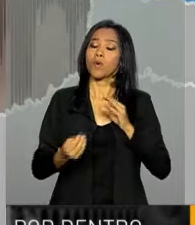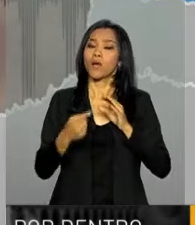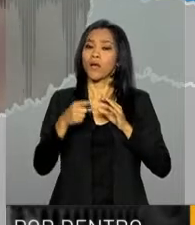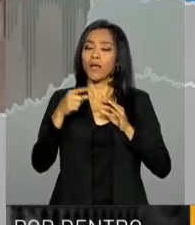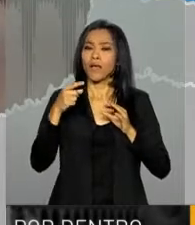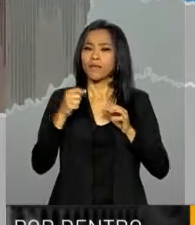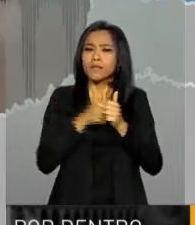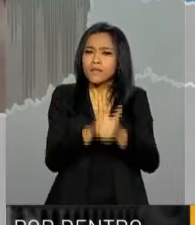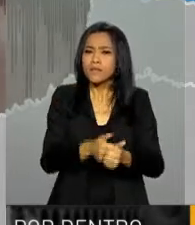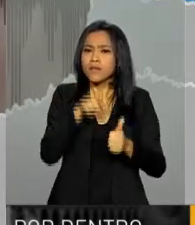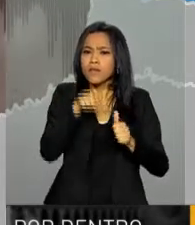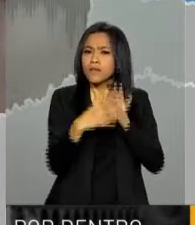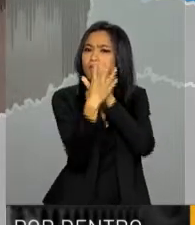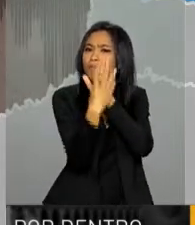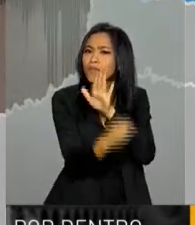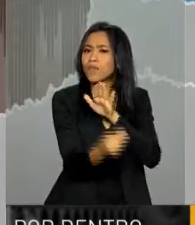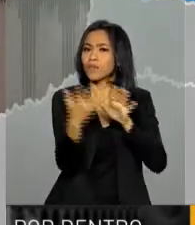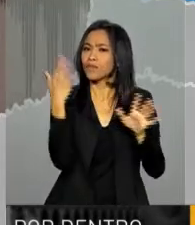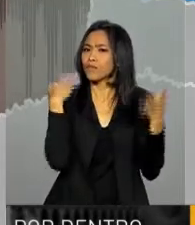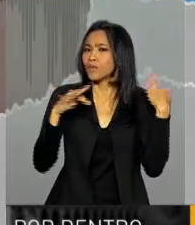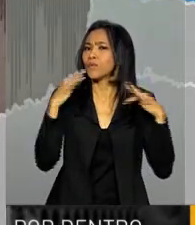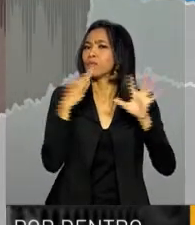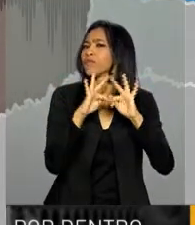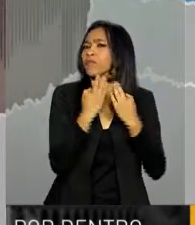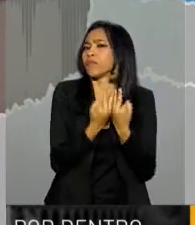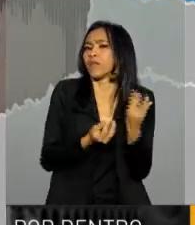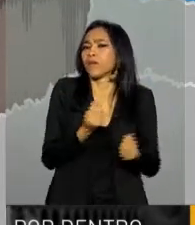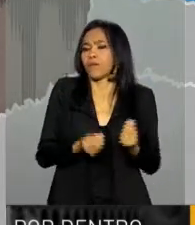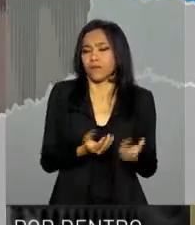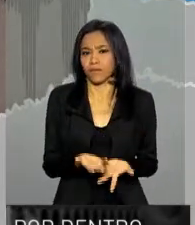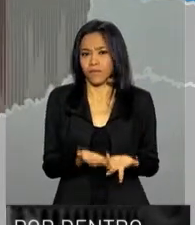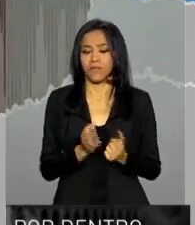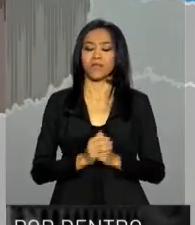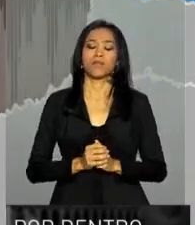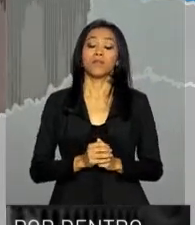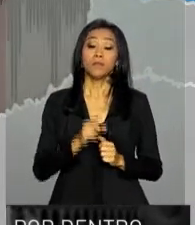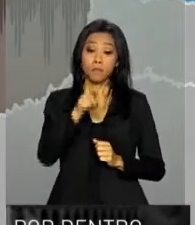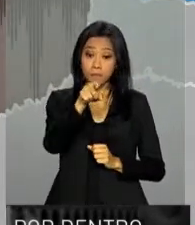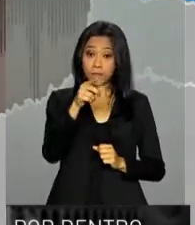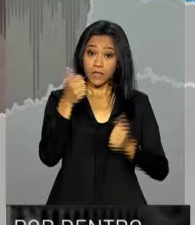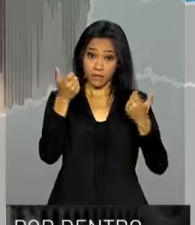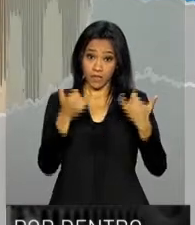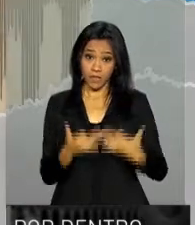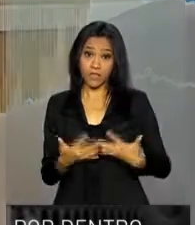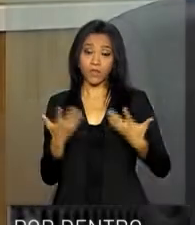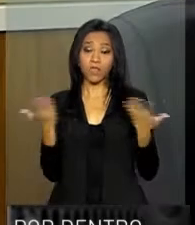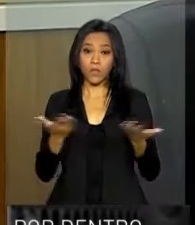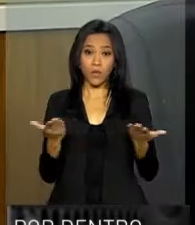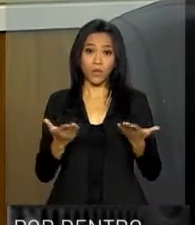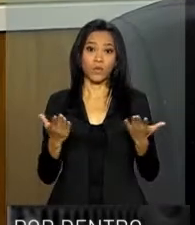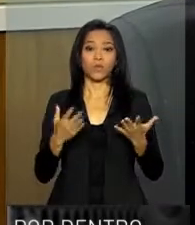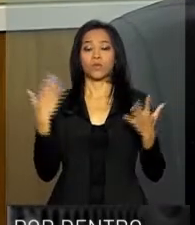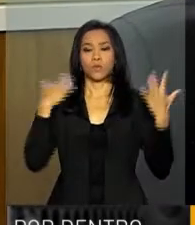mais e com maior é a 5 aqui no brasil hoje o turismo internacional no brasil 16% aproximadamente o